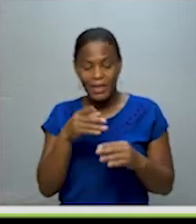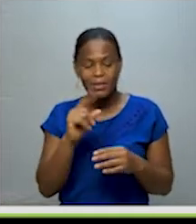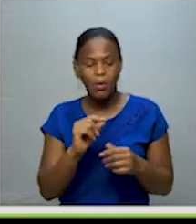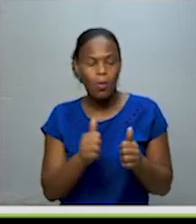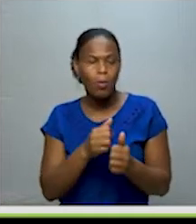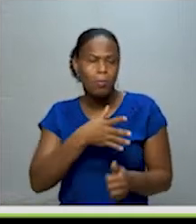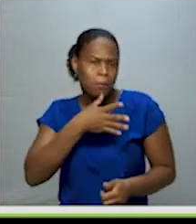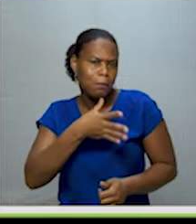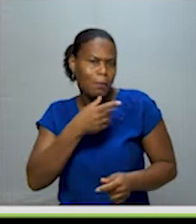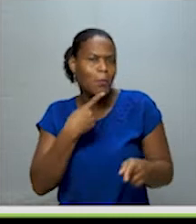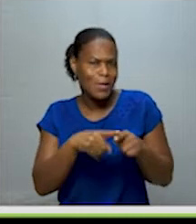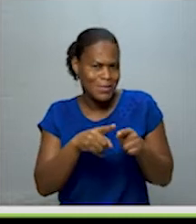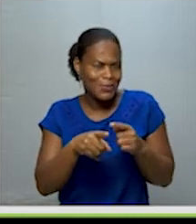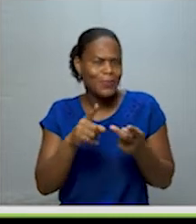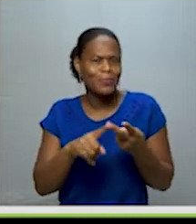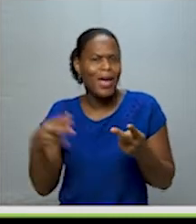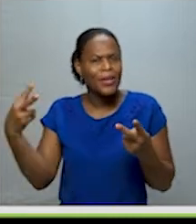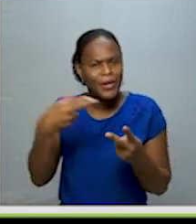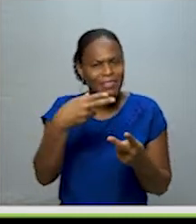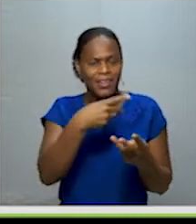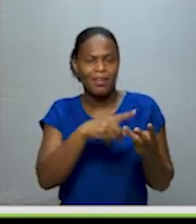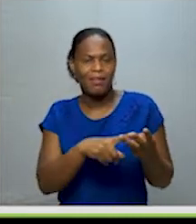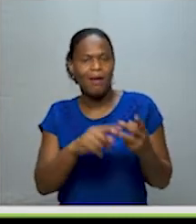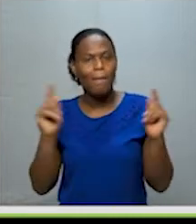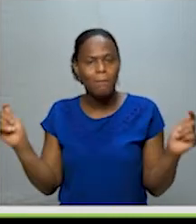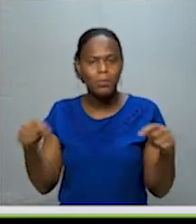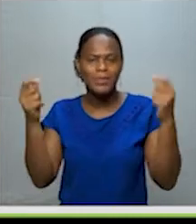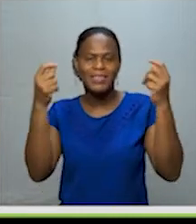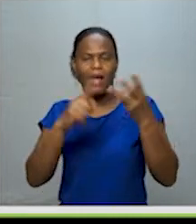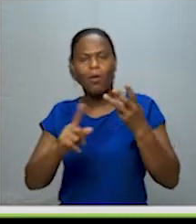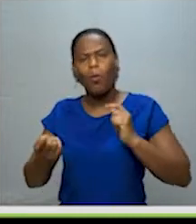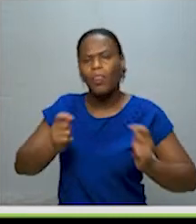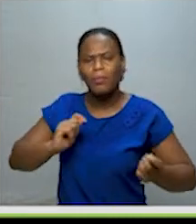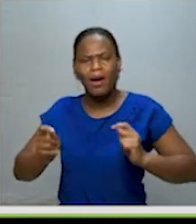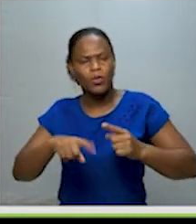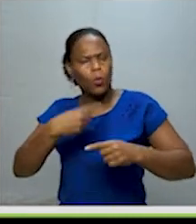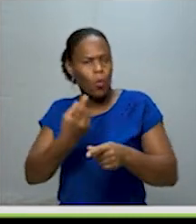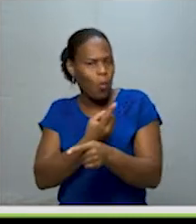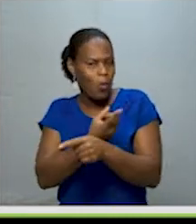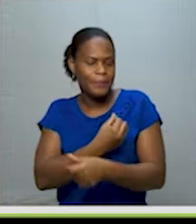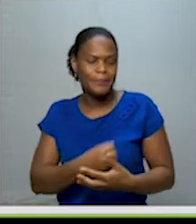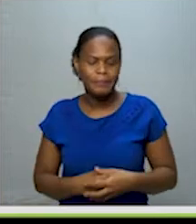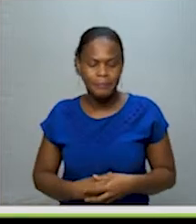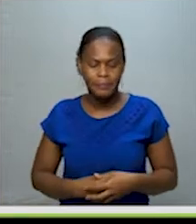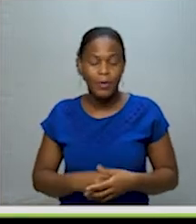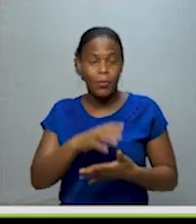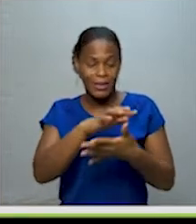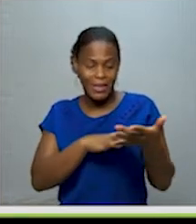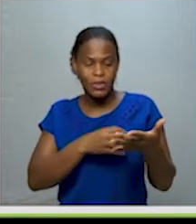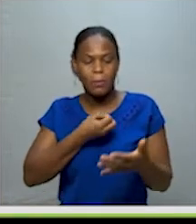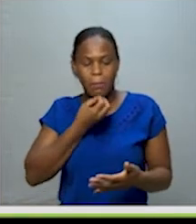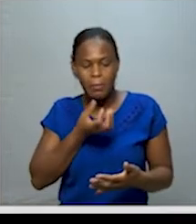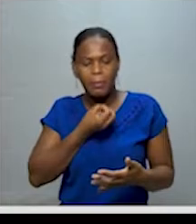com os discursos políticos, as críticas, a publicidade, os debates, entre outros. O